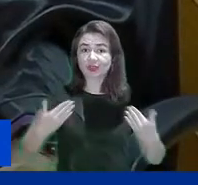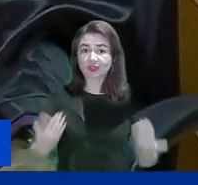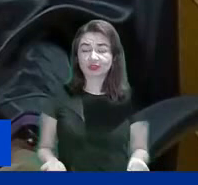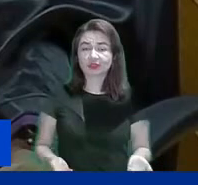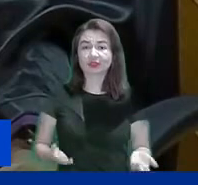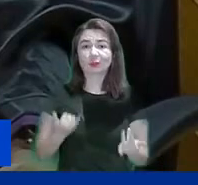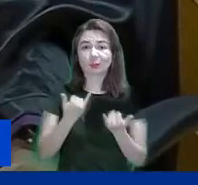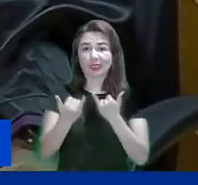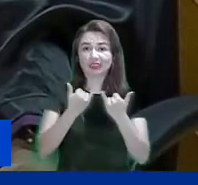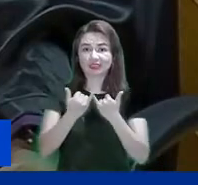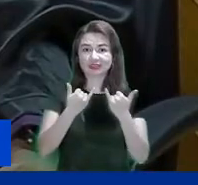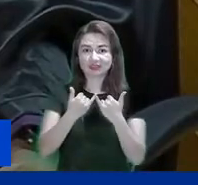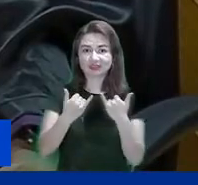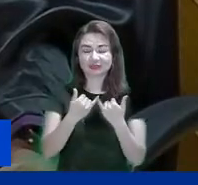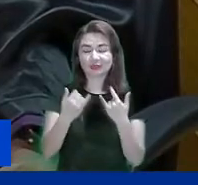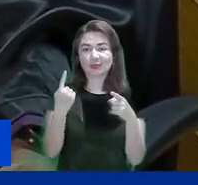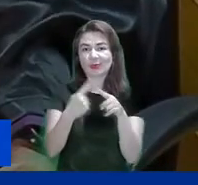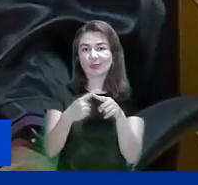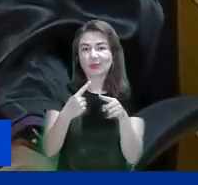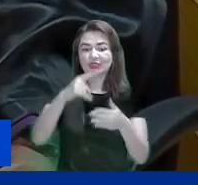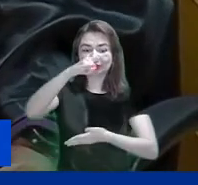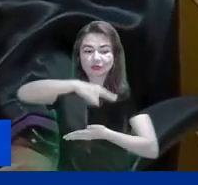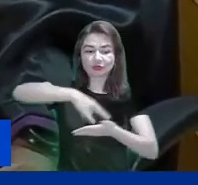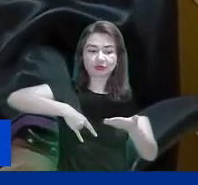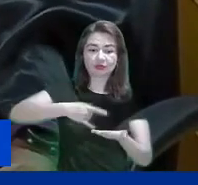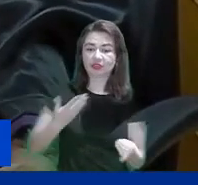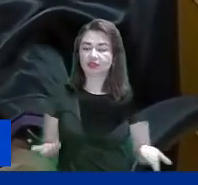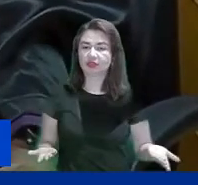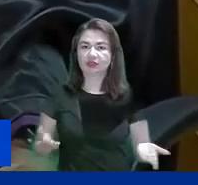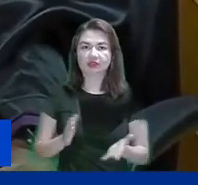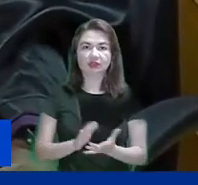porque o documento ele não tem os